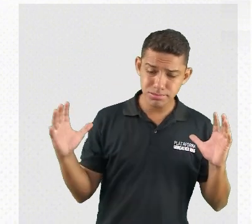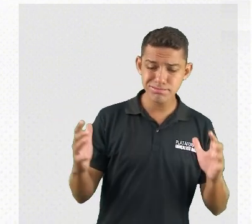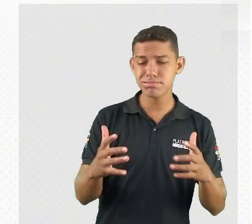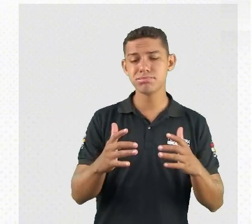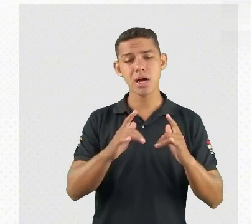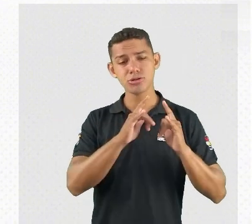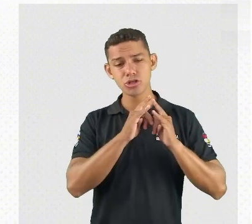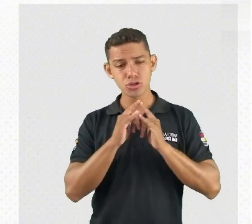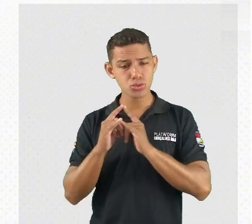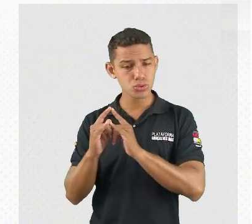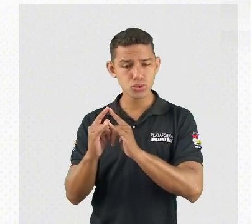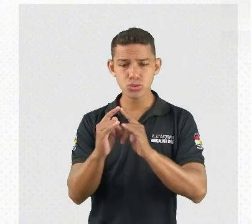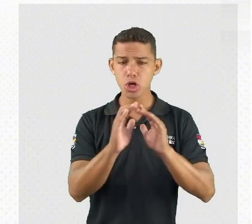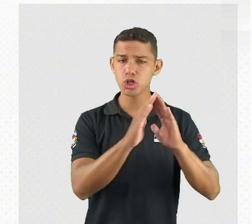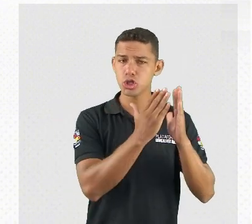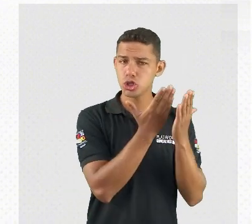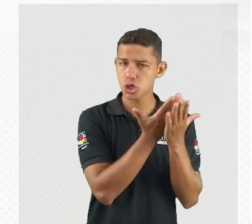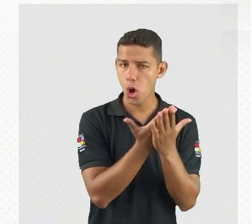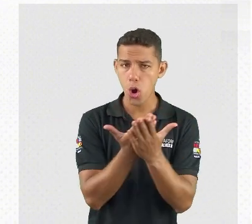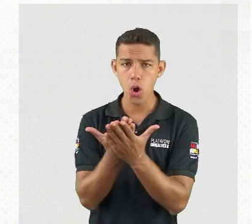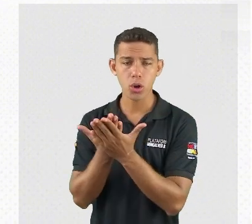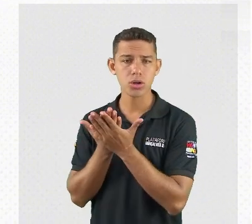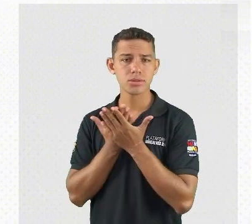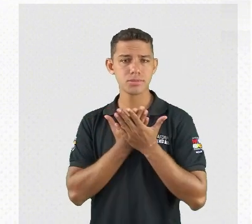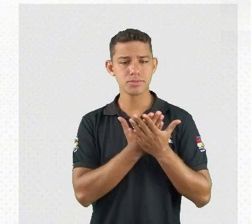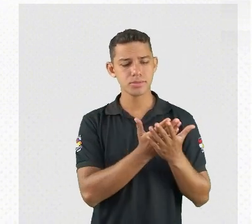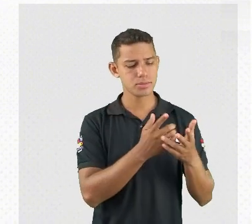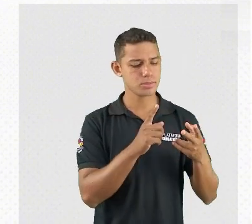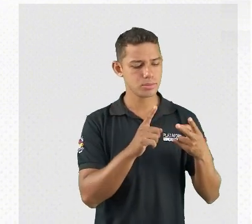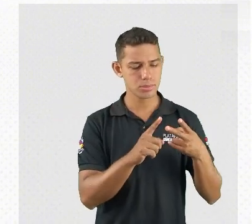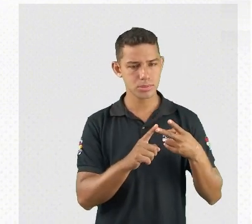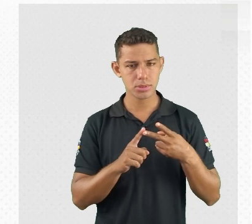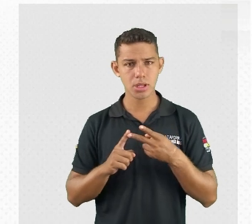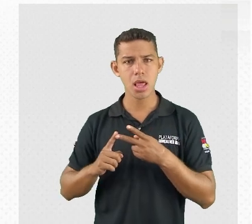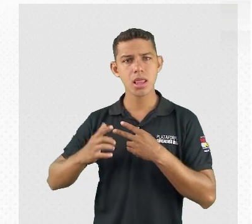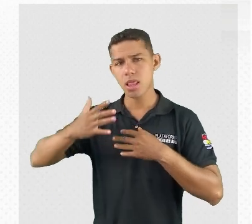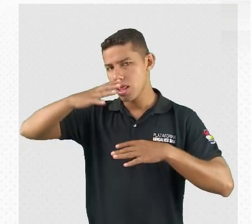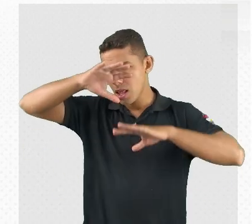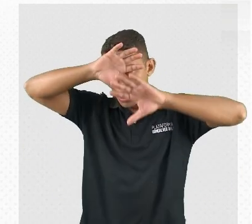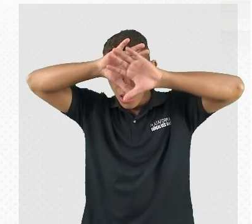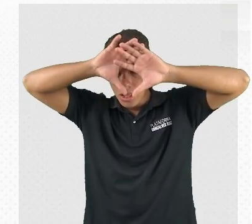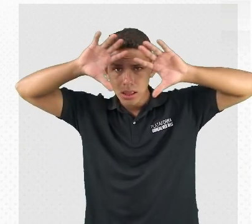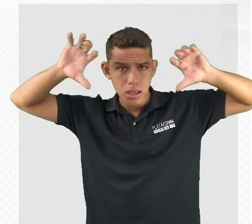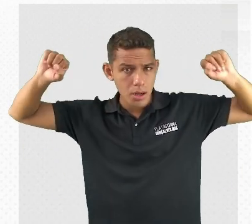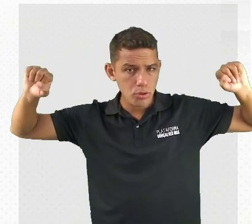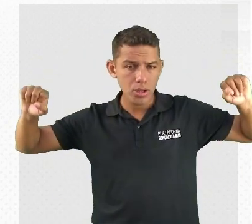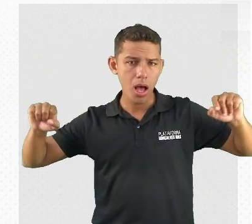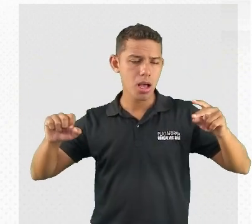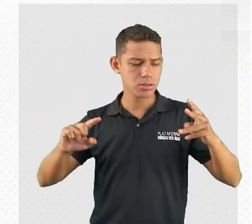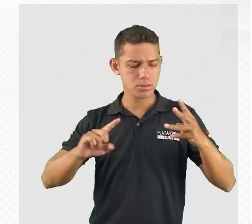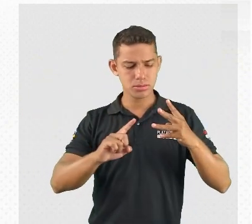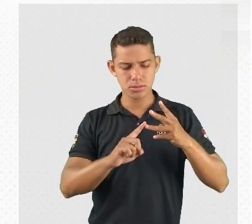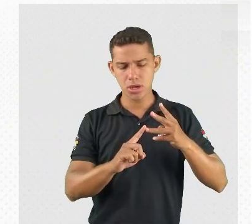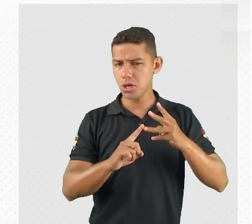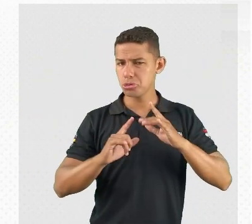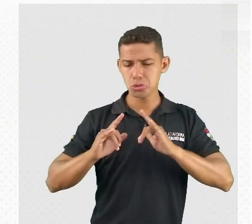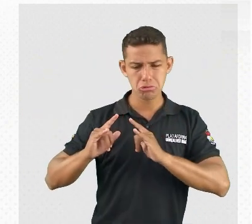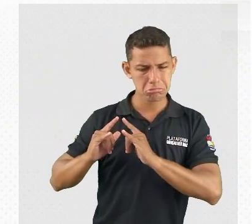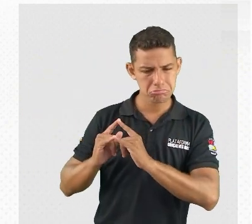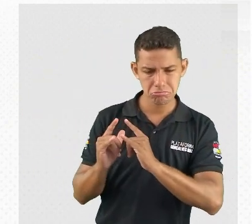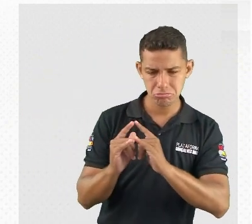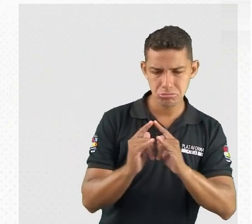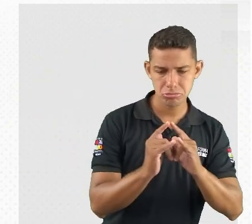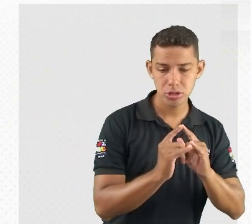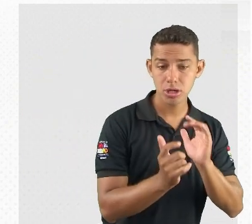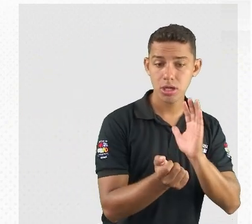instituições. Seja a escola, né, seja os tribunais, seja qualquer instituição que é criada pelos